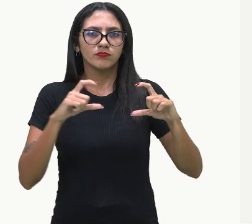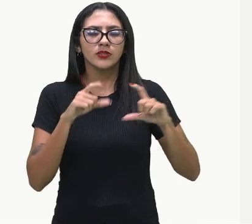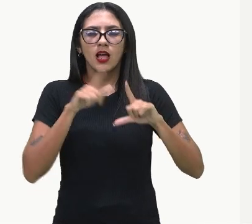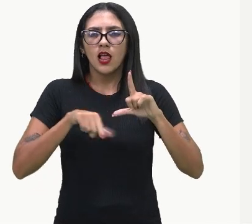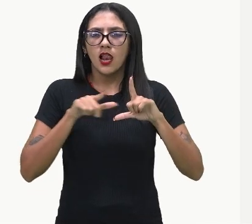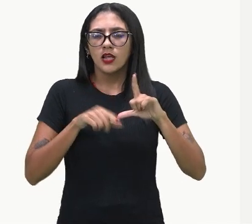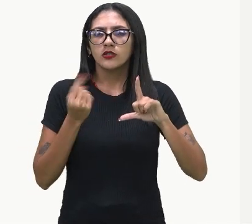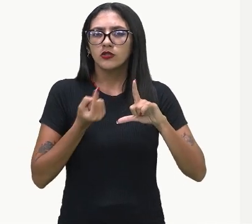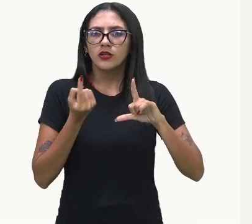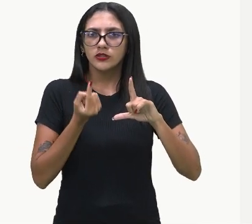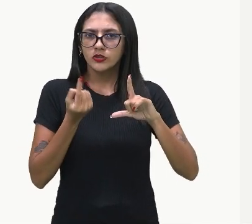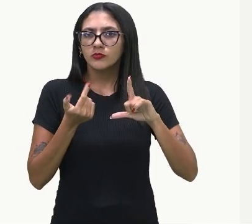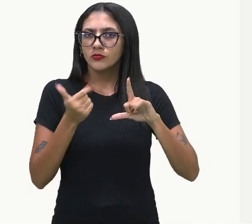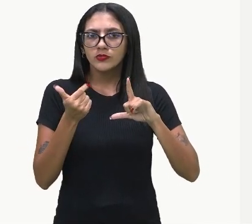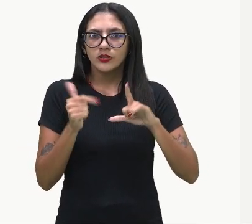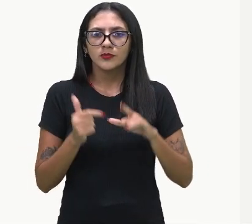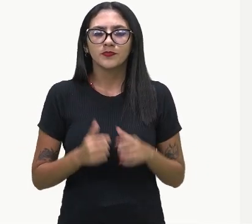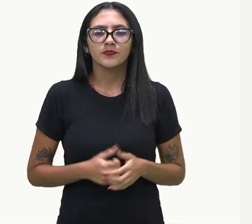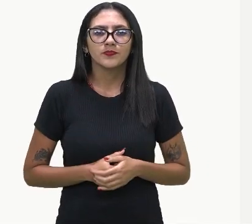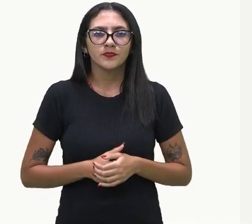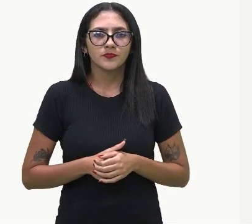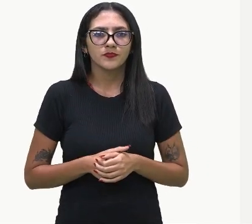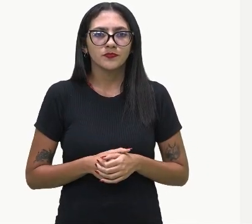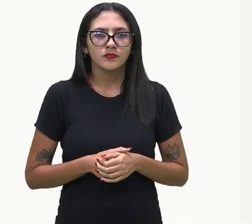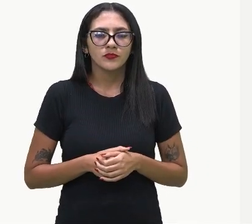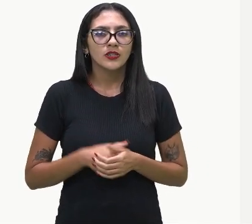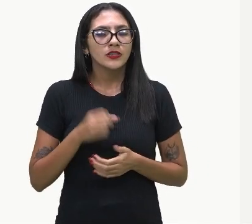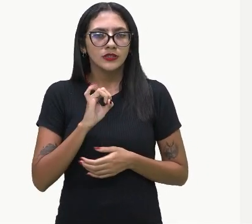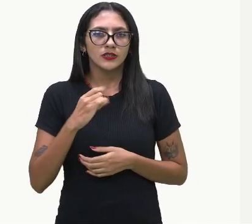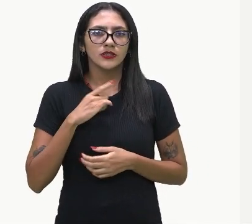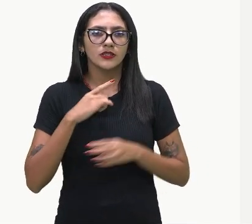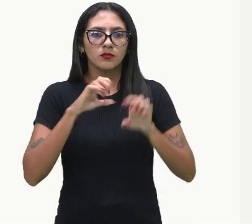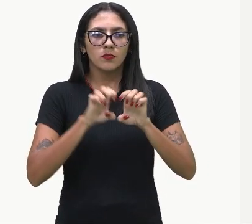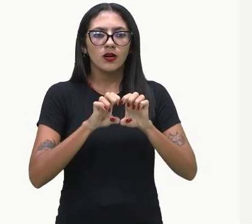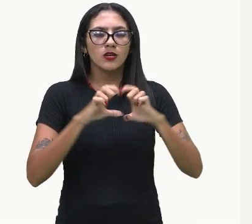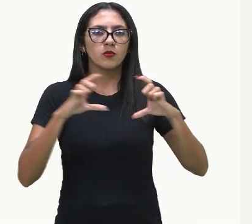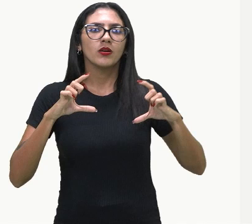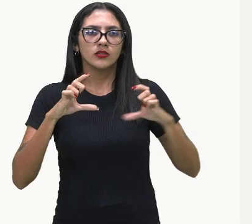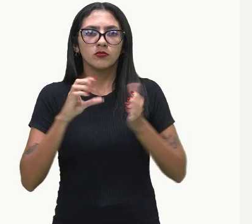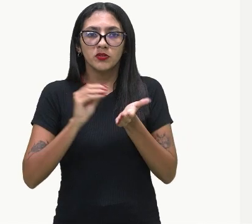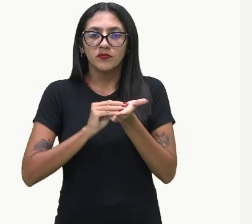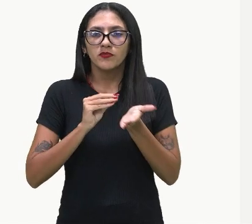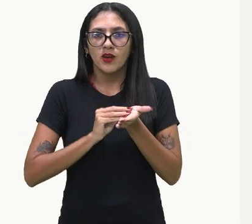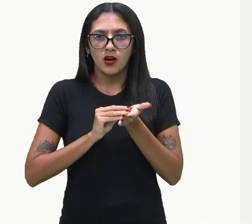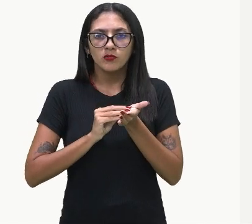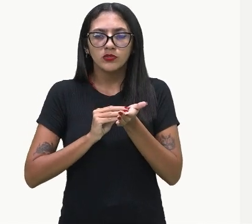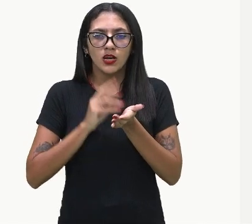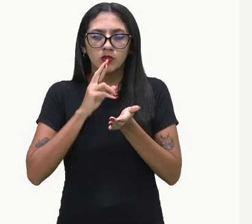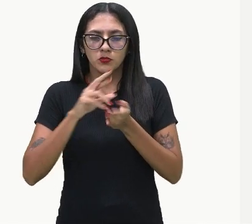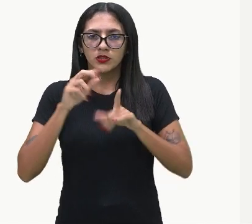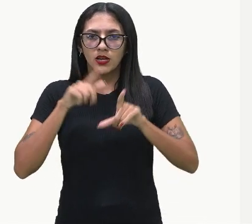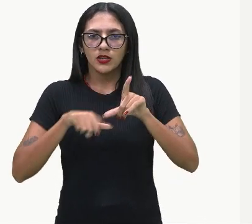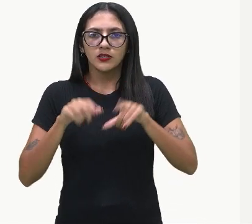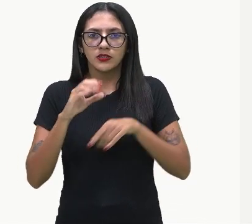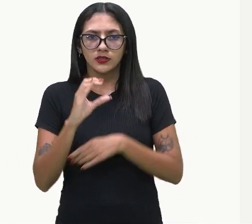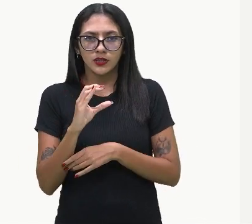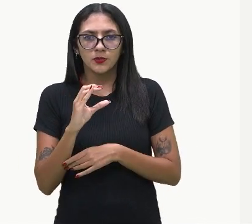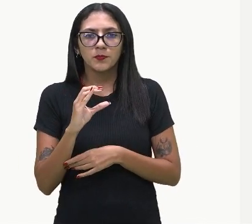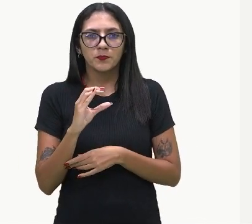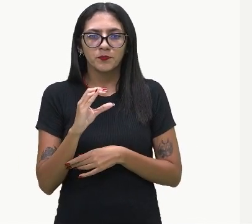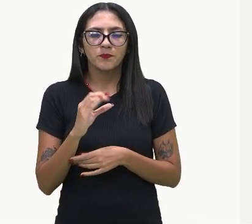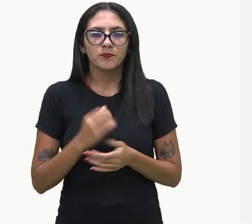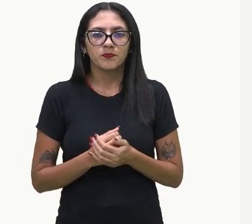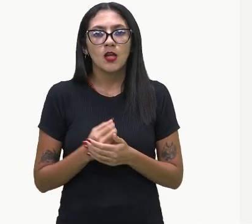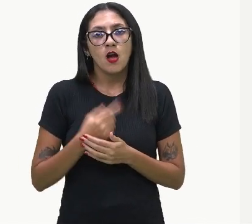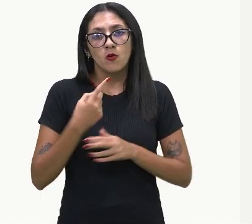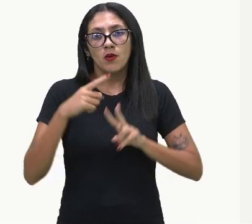0. Então, sempre que nós temos aí uma equação do segundo grau incompleta em C, uma das raízes é 0.